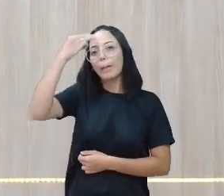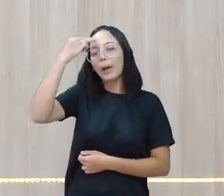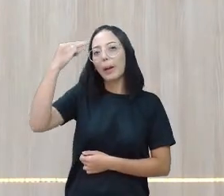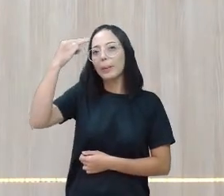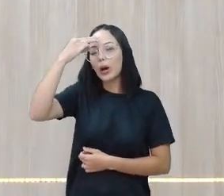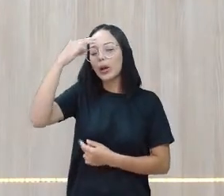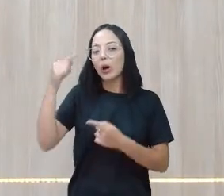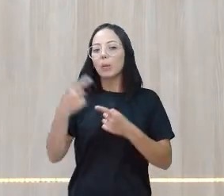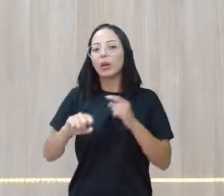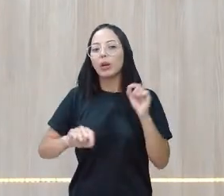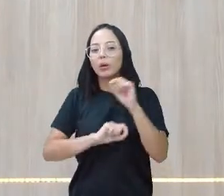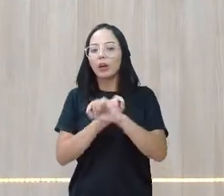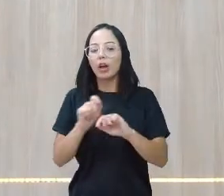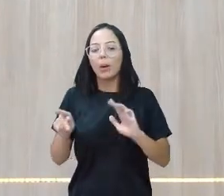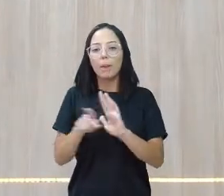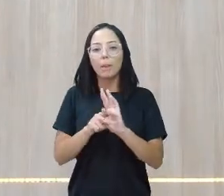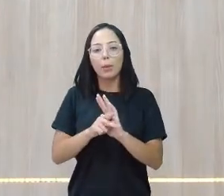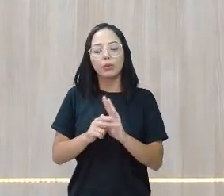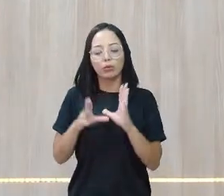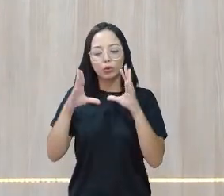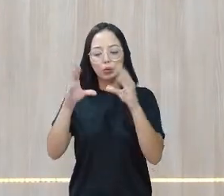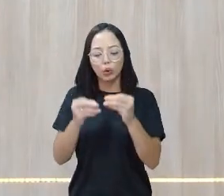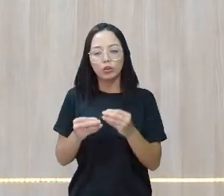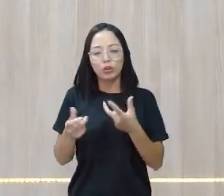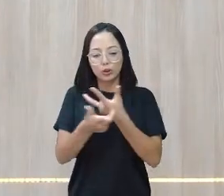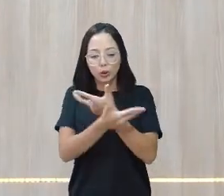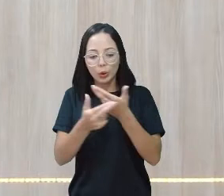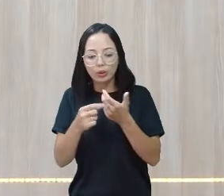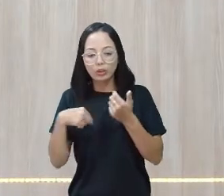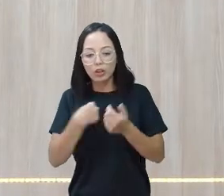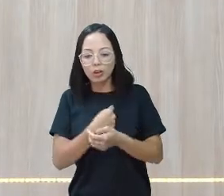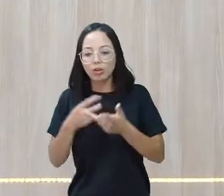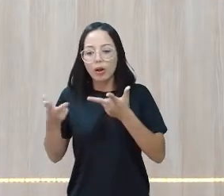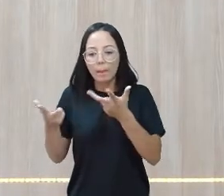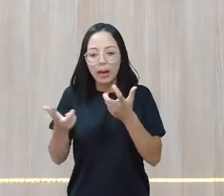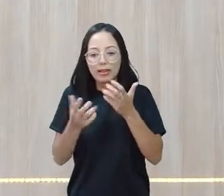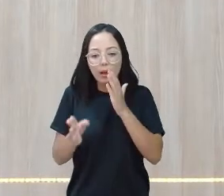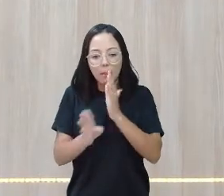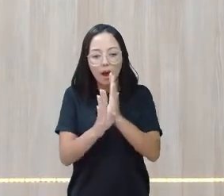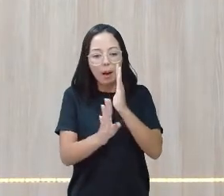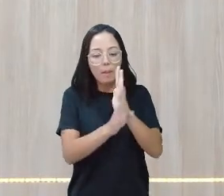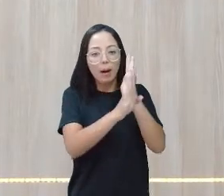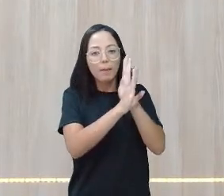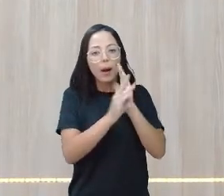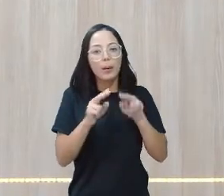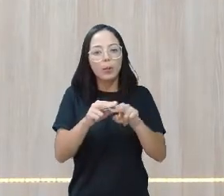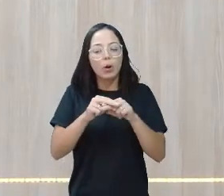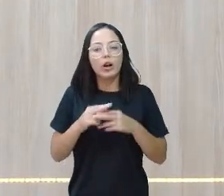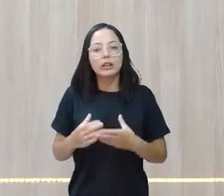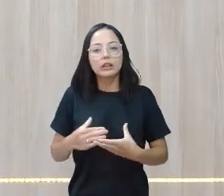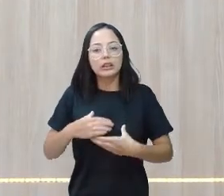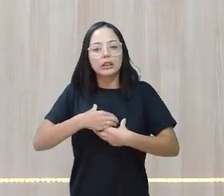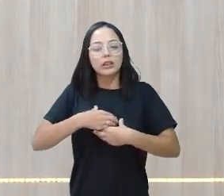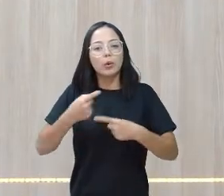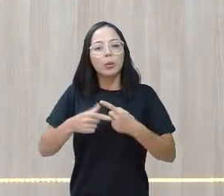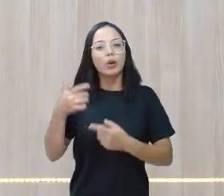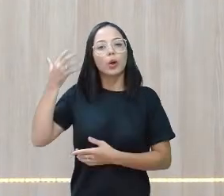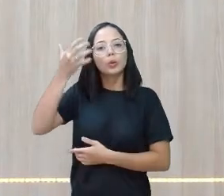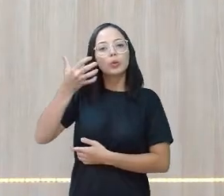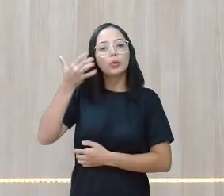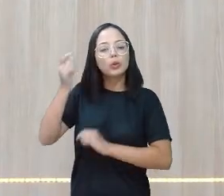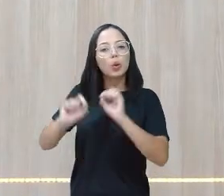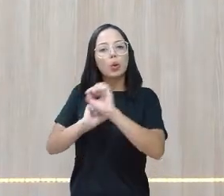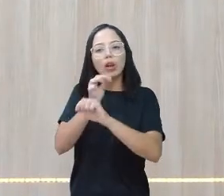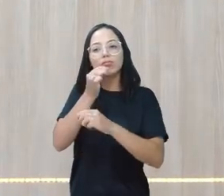vai estabelecendo valores para todas as coisas que a gente percebe pelos nossos sentidos, porque o som ele nos chega